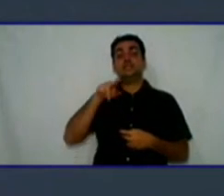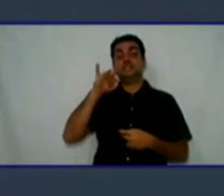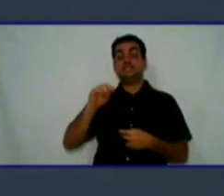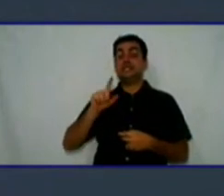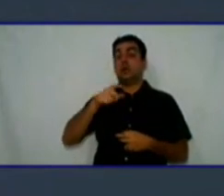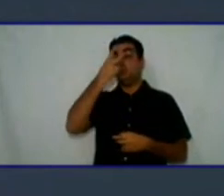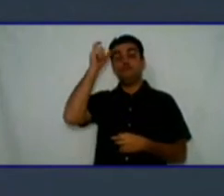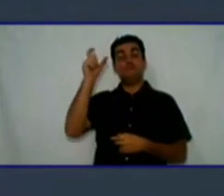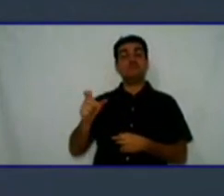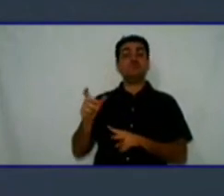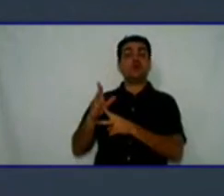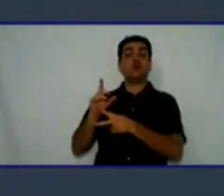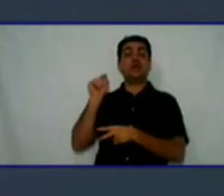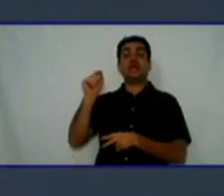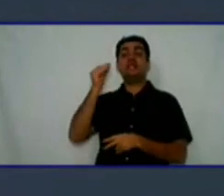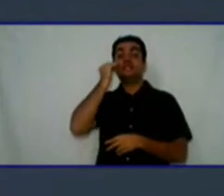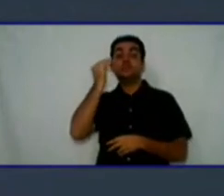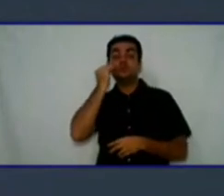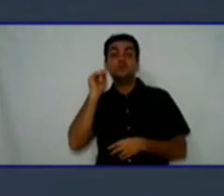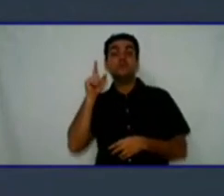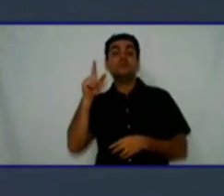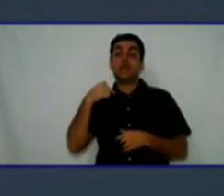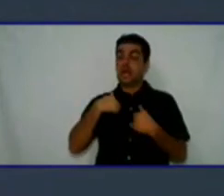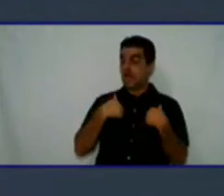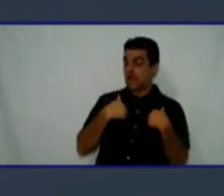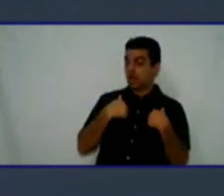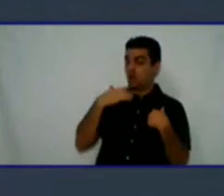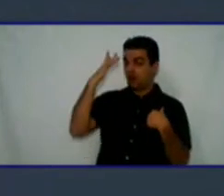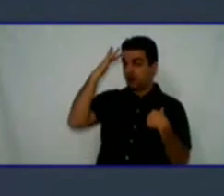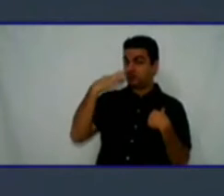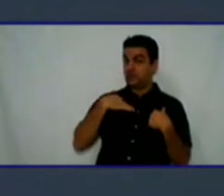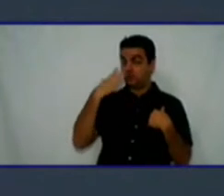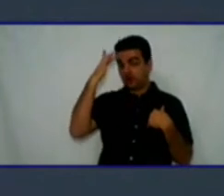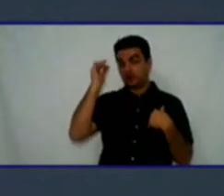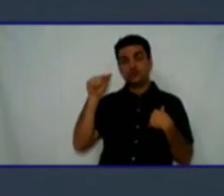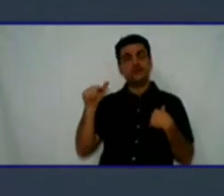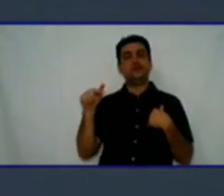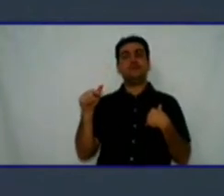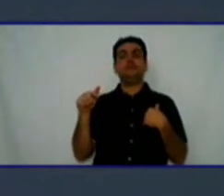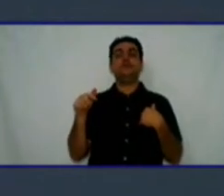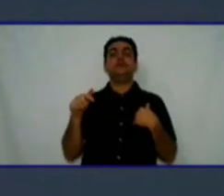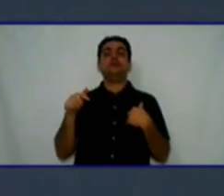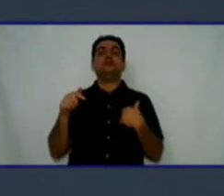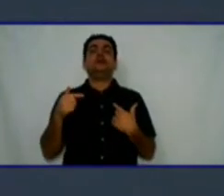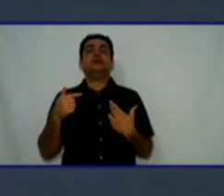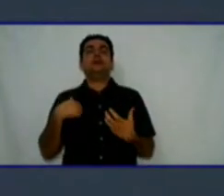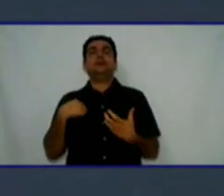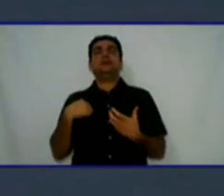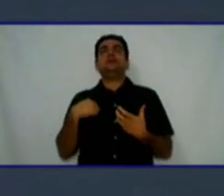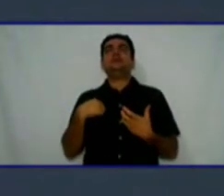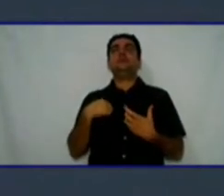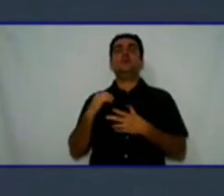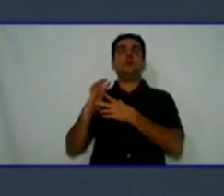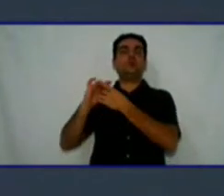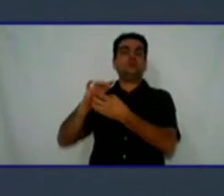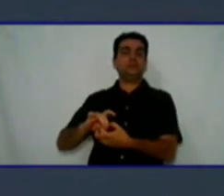candidato, corporificando, em meu modo de ver, inadmissível sentido